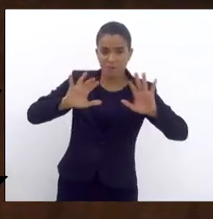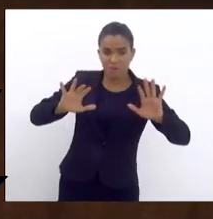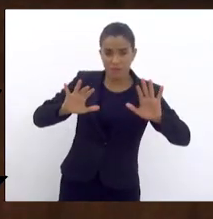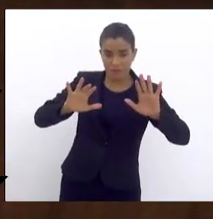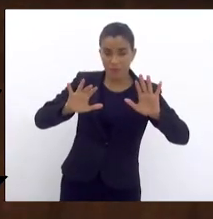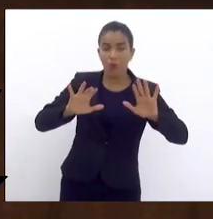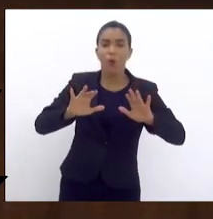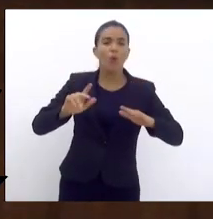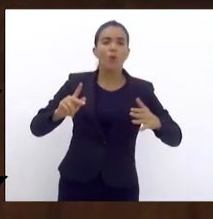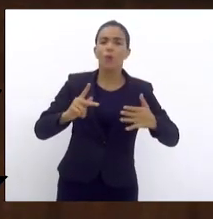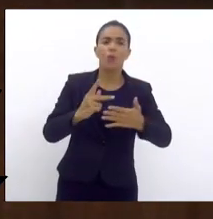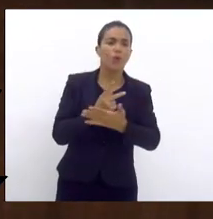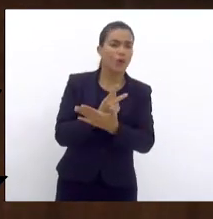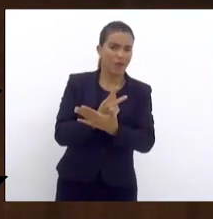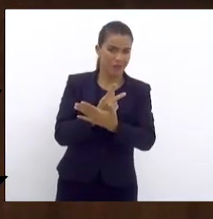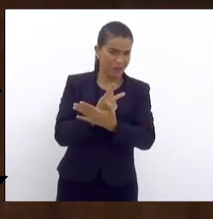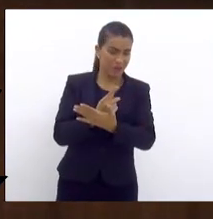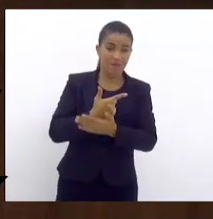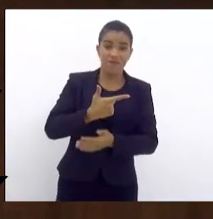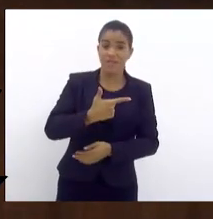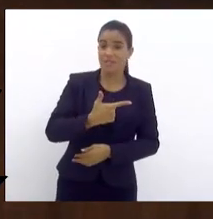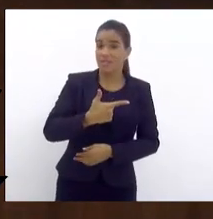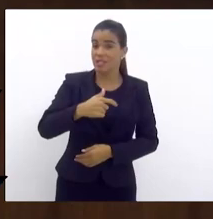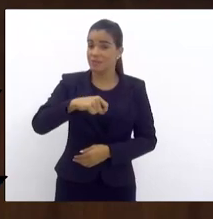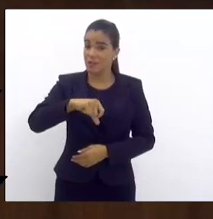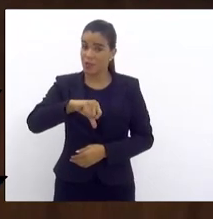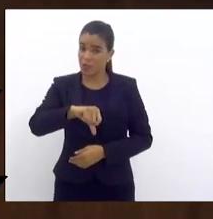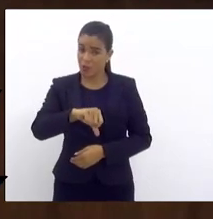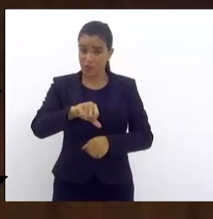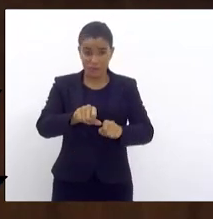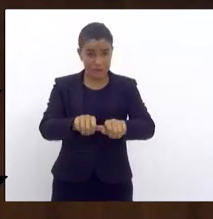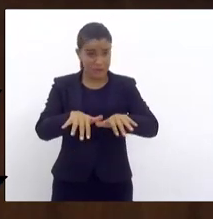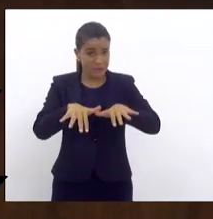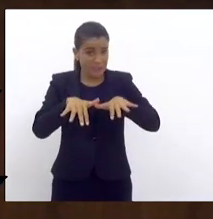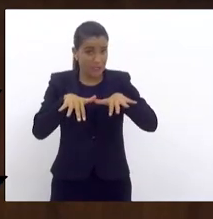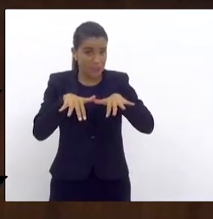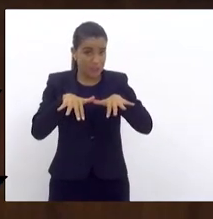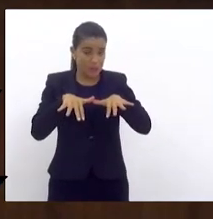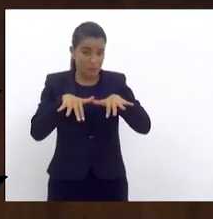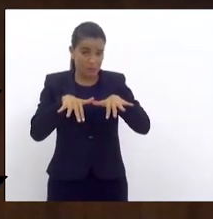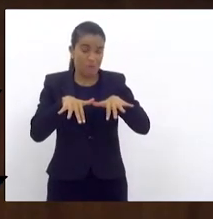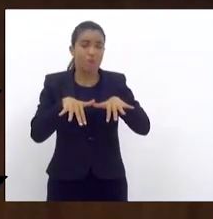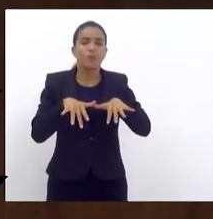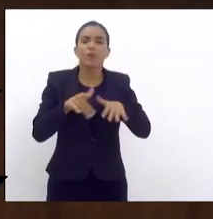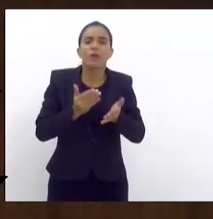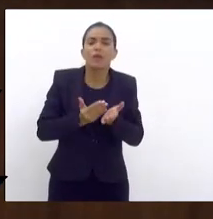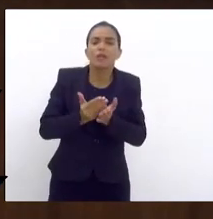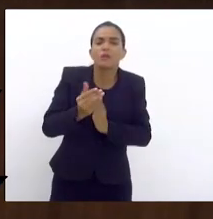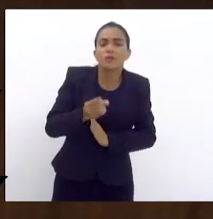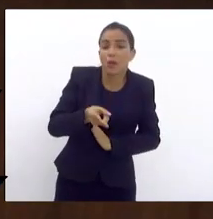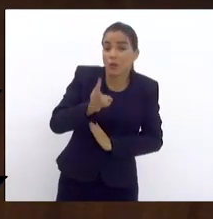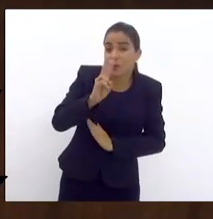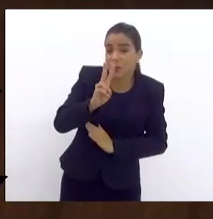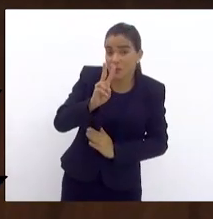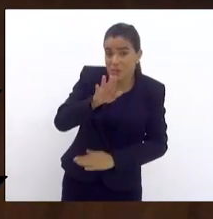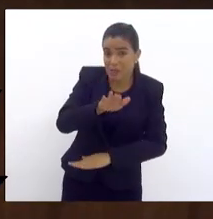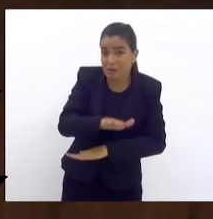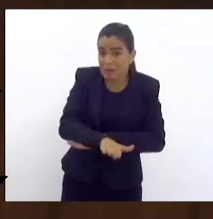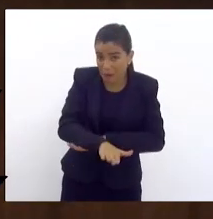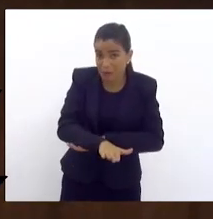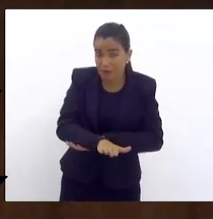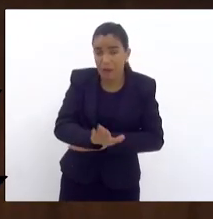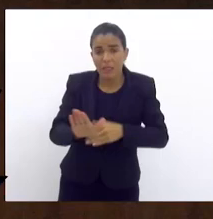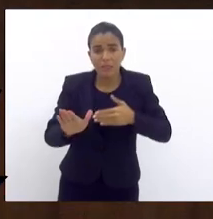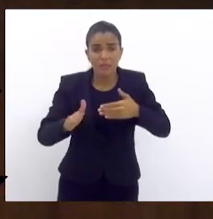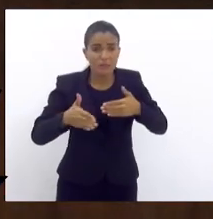o ocorrido na vigésima nona sessão ordinária que é iniciada às 14 horas